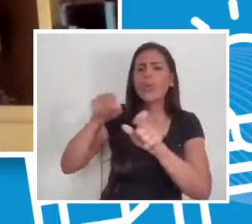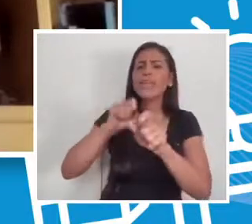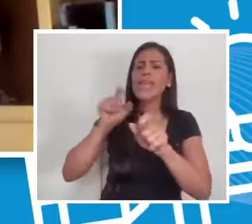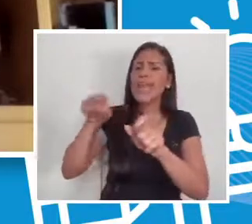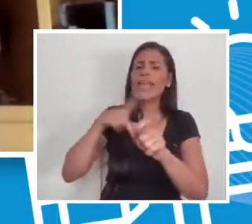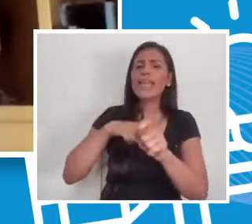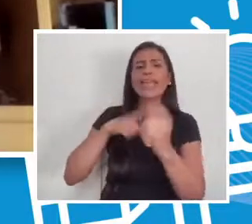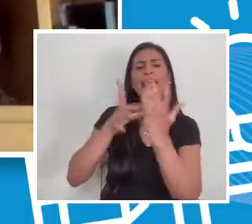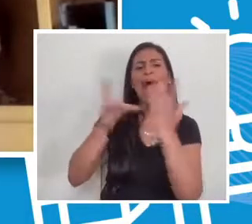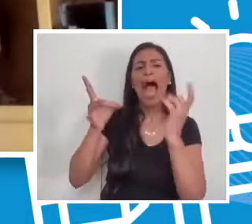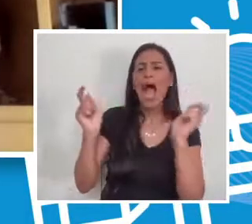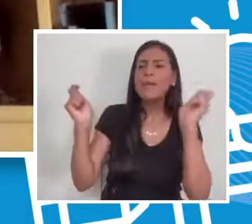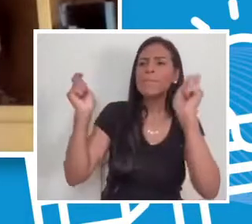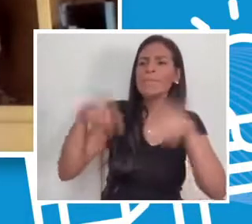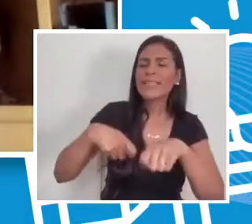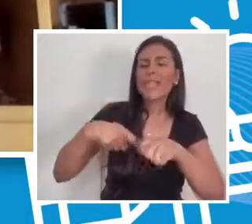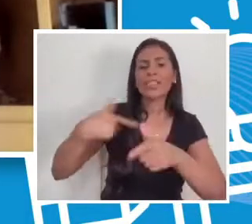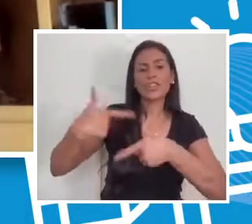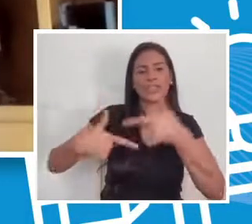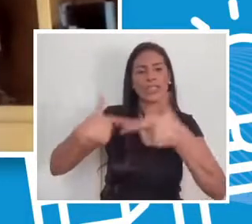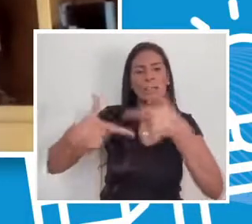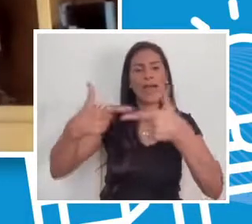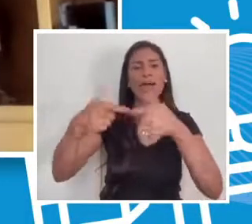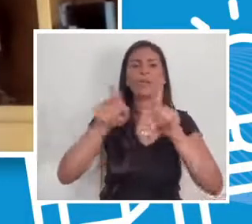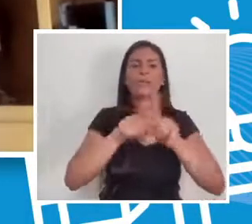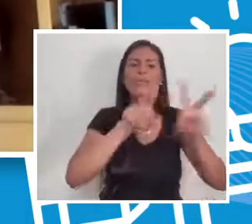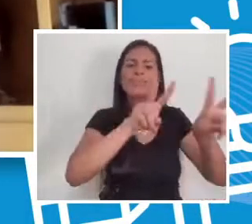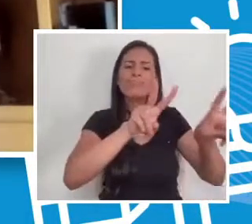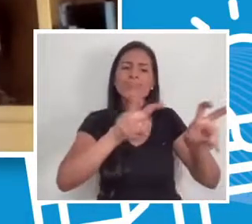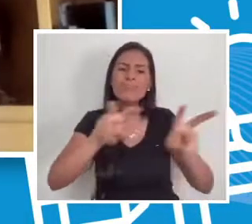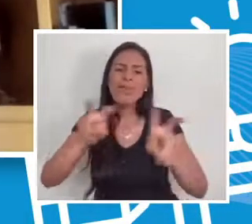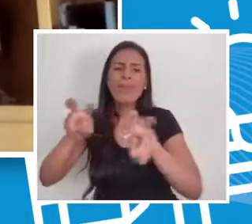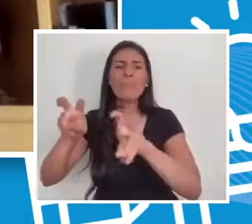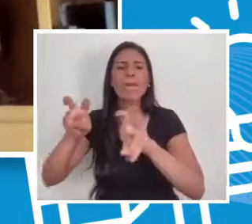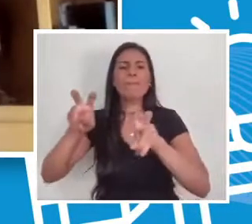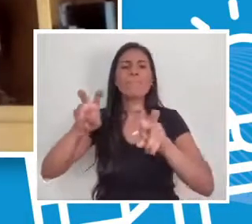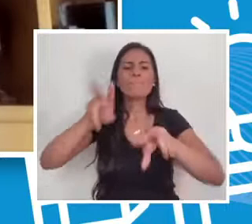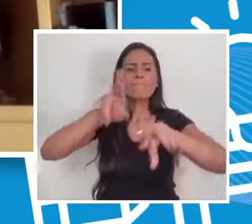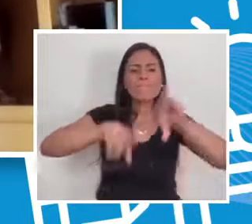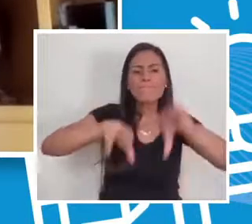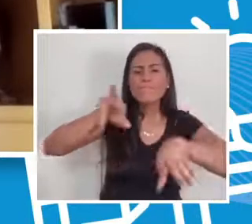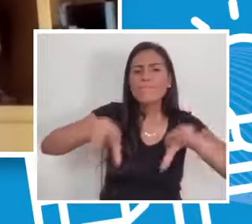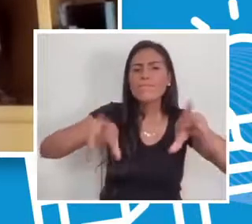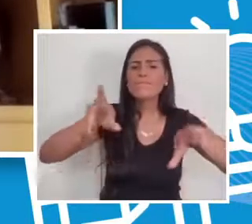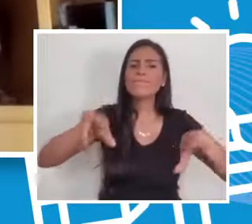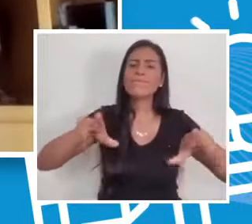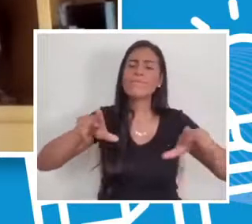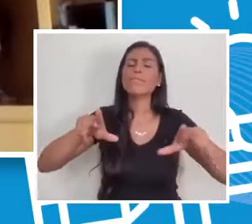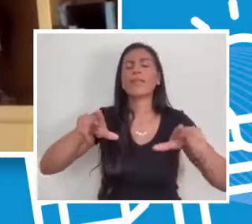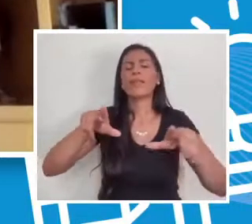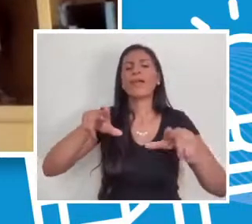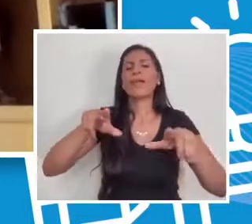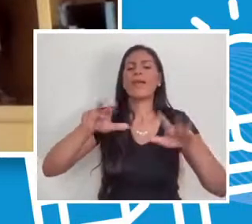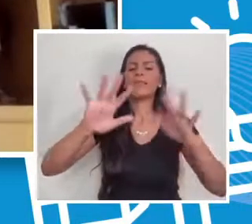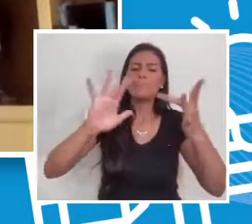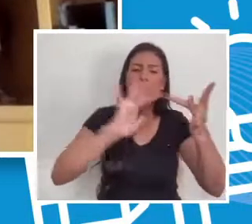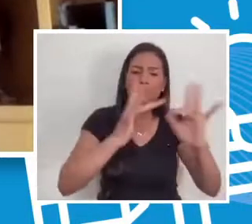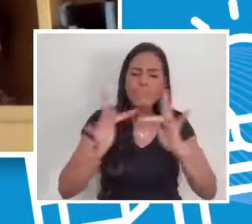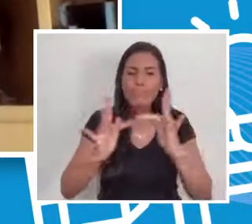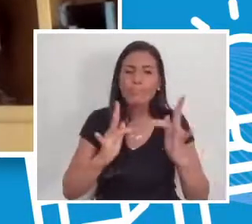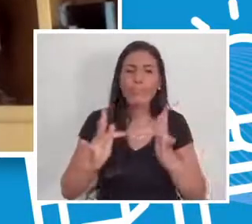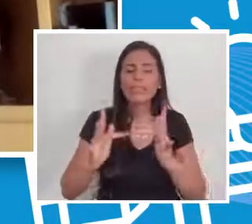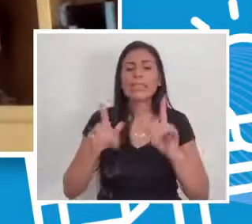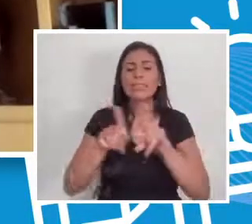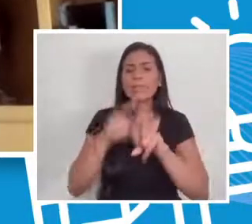na ideia dos temas transversais, na formação e no desenvolvimento desta pessoa por inteiro, quer dizer,